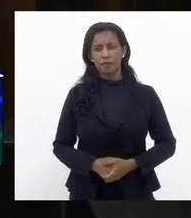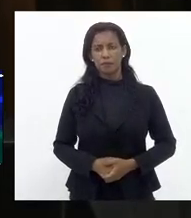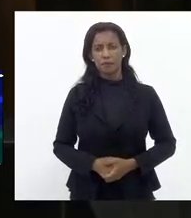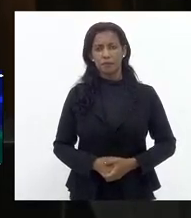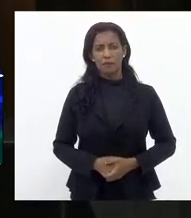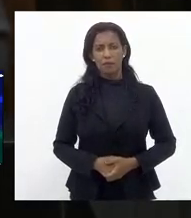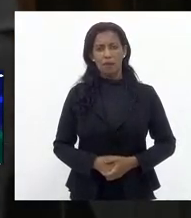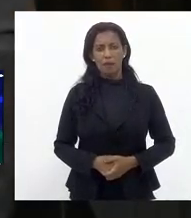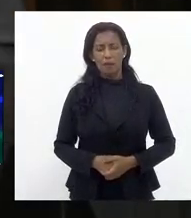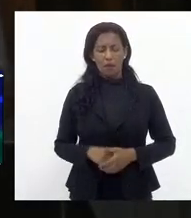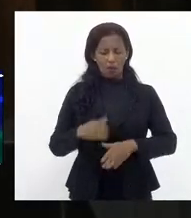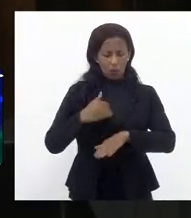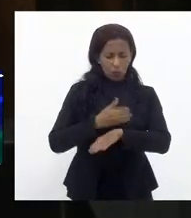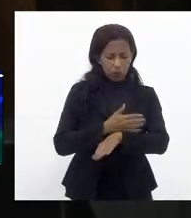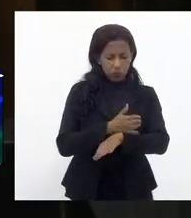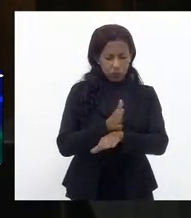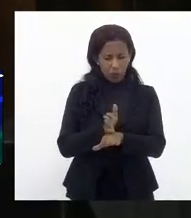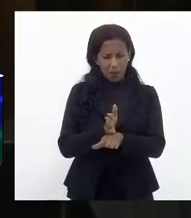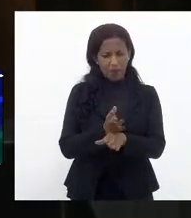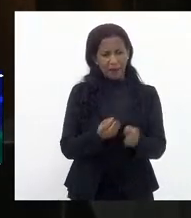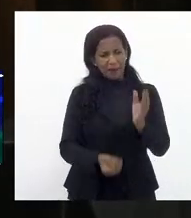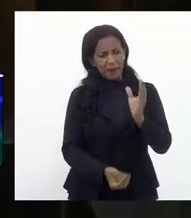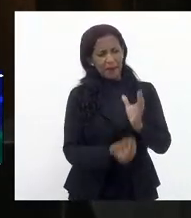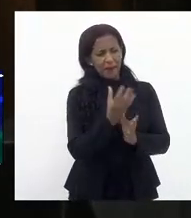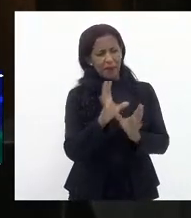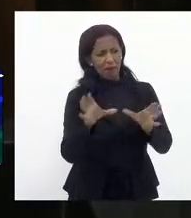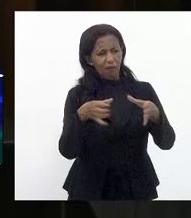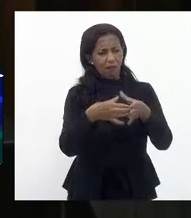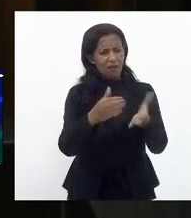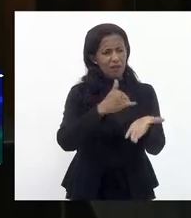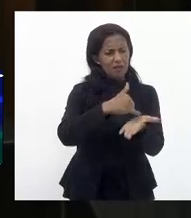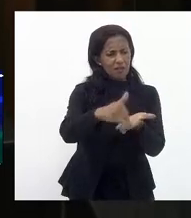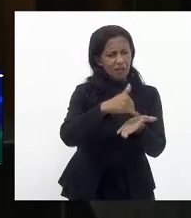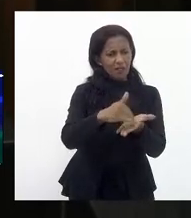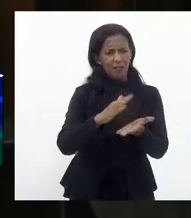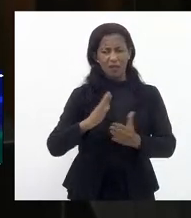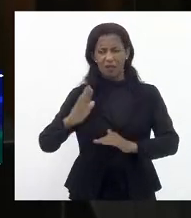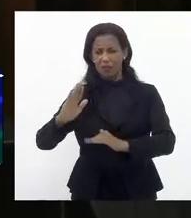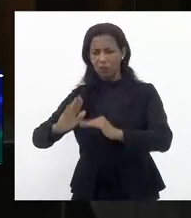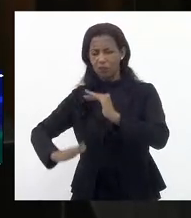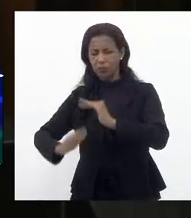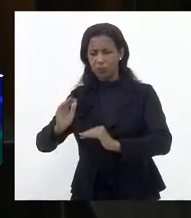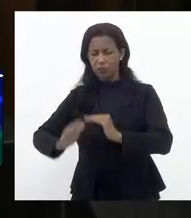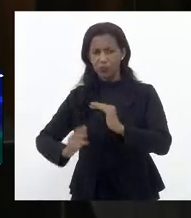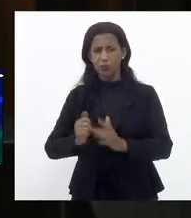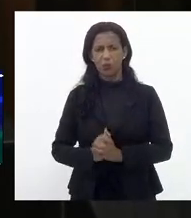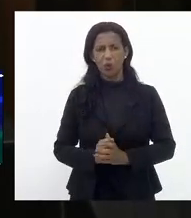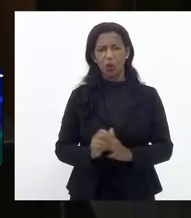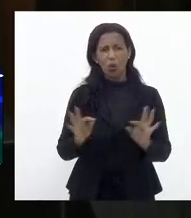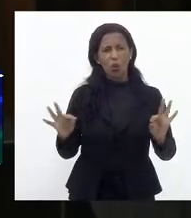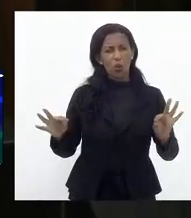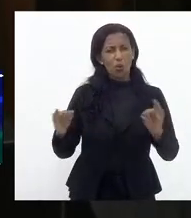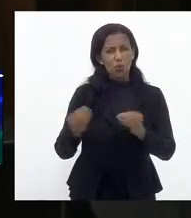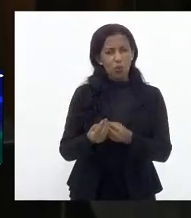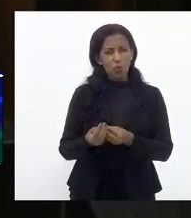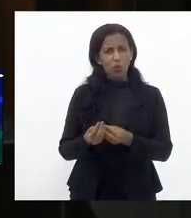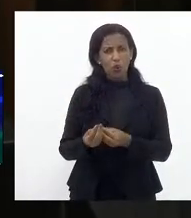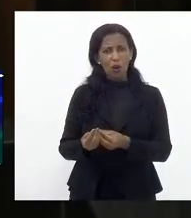a todo momento criando secretarias, criando cargos, tudo para